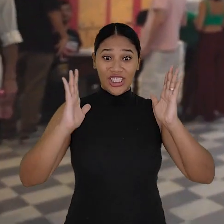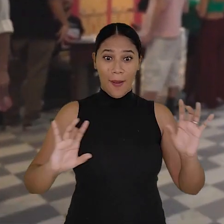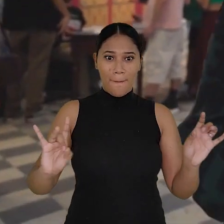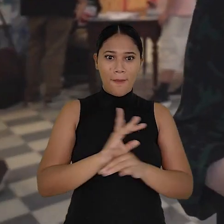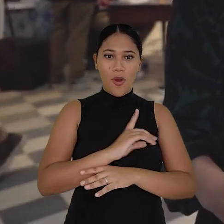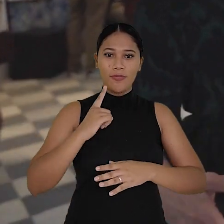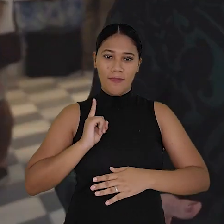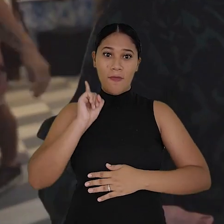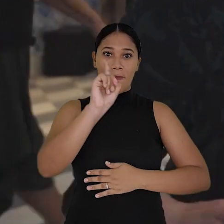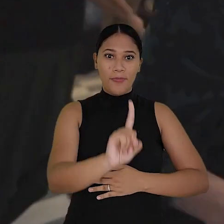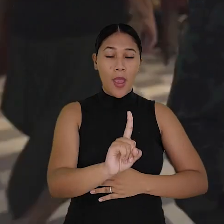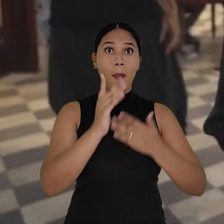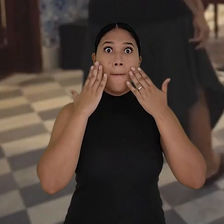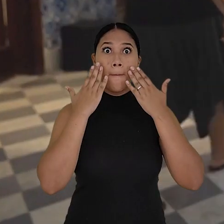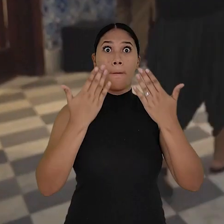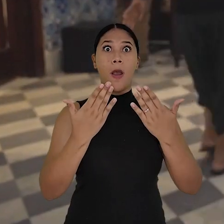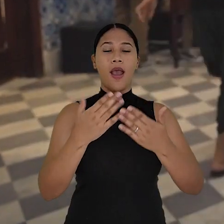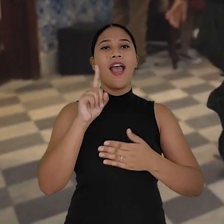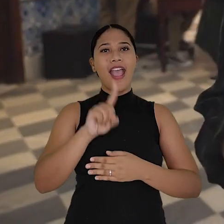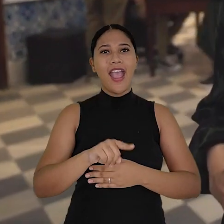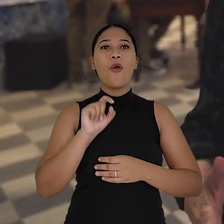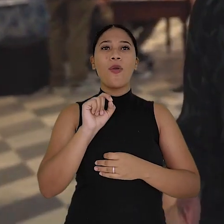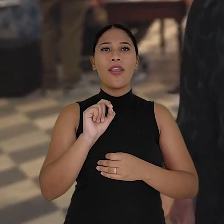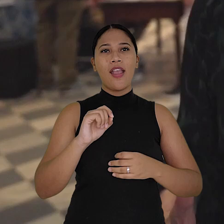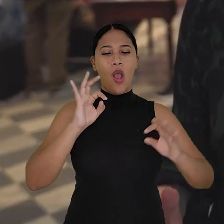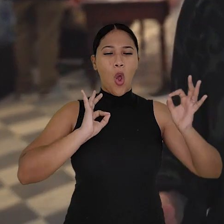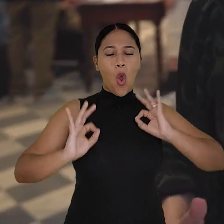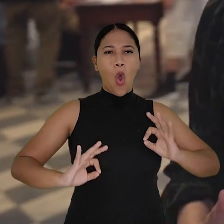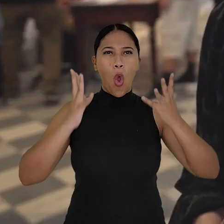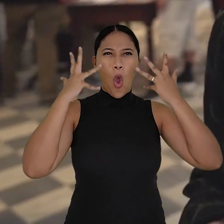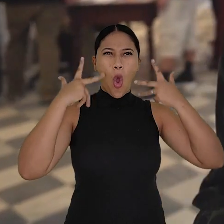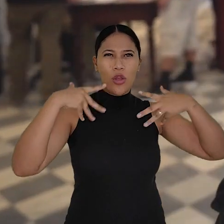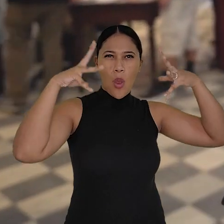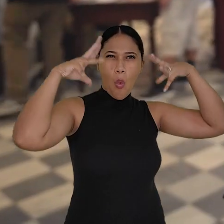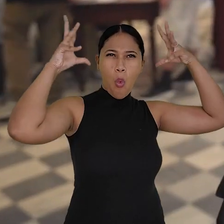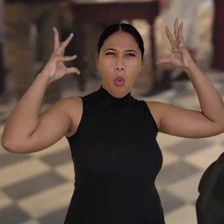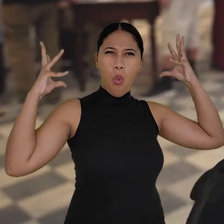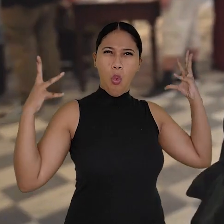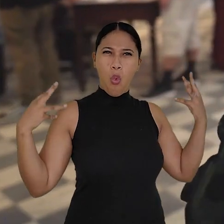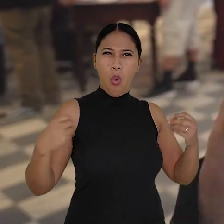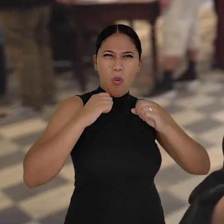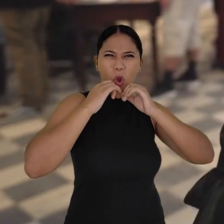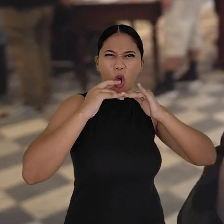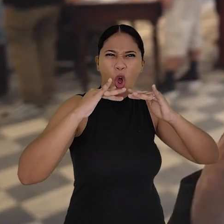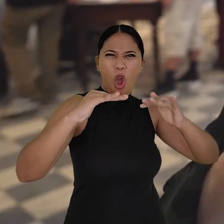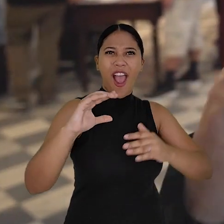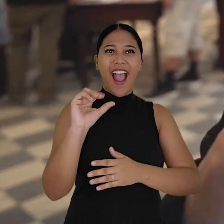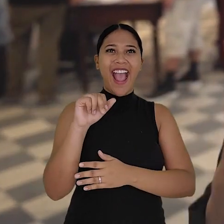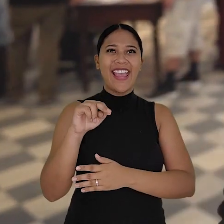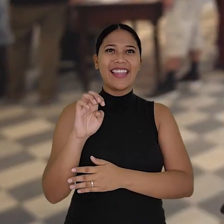Quem recebe a gente aqui é a Onça Caetana. A Onça Caetana é